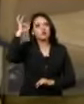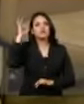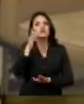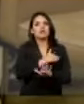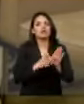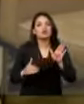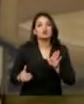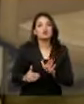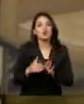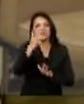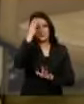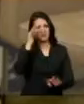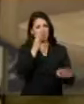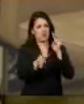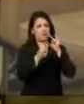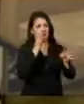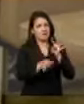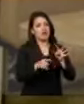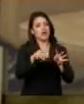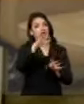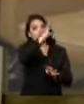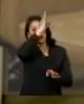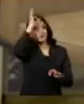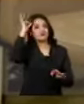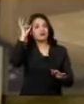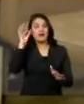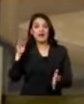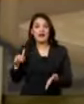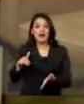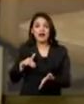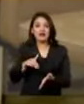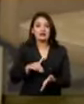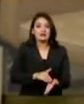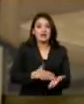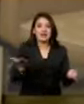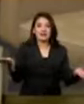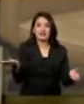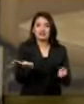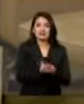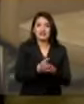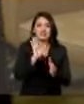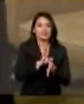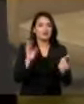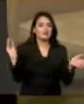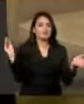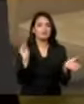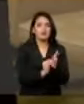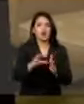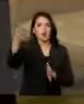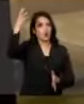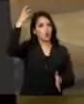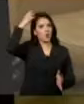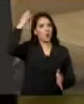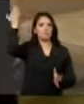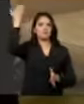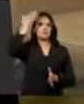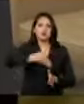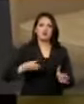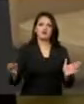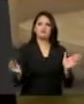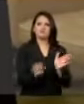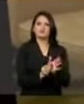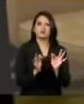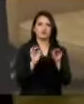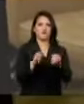haja declaração judicial de culpa. Era inegavelmente um texto que